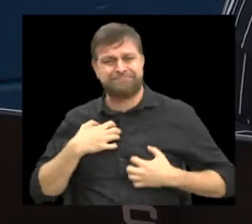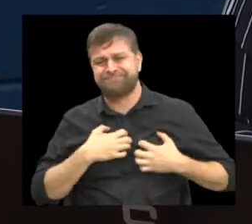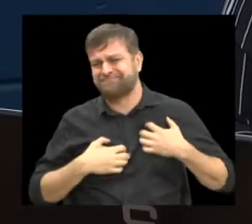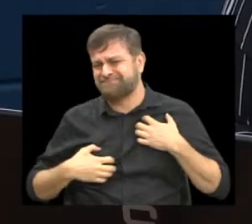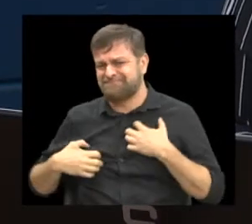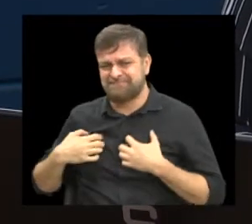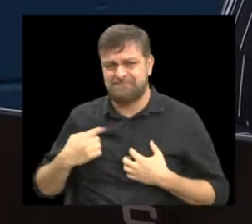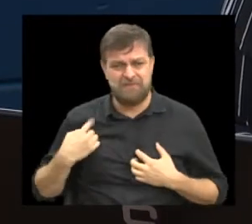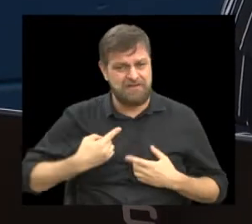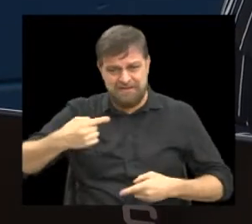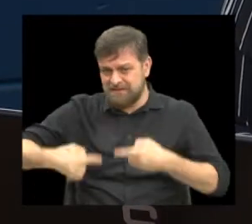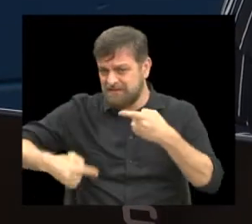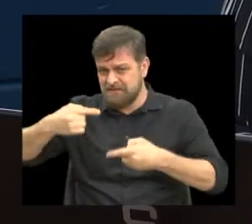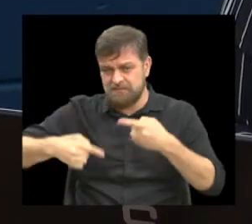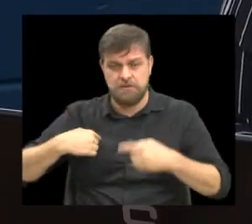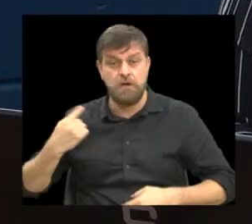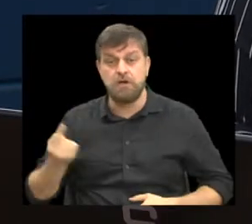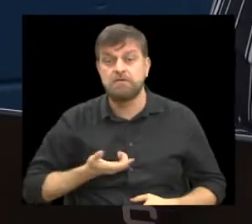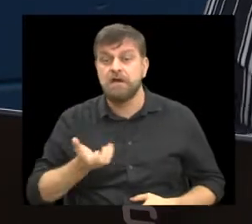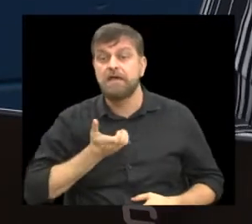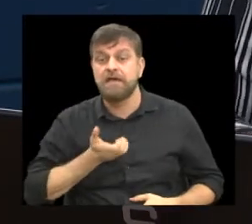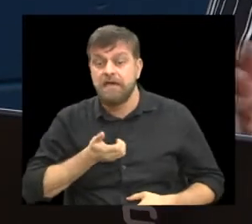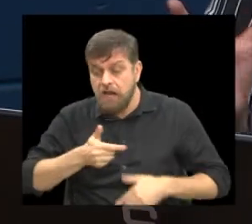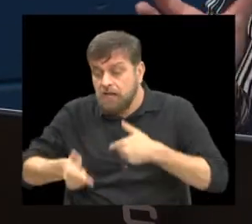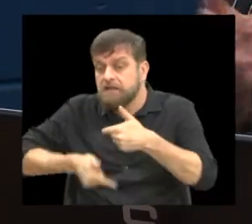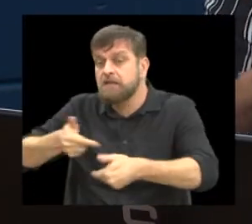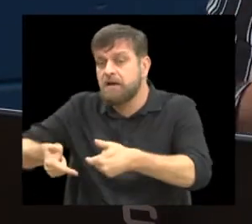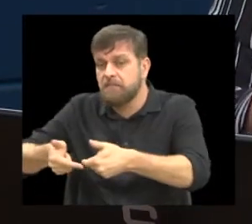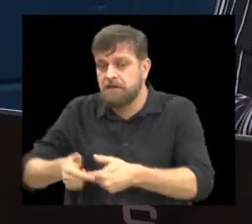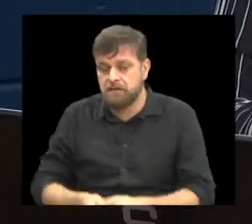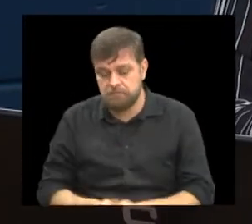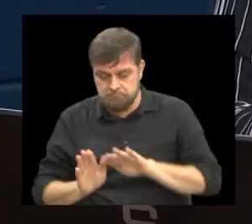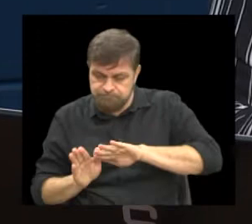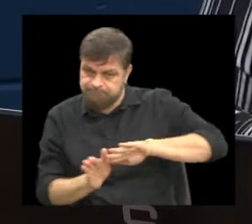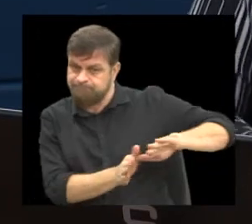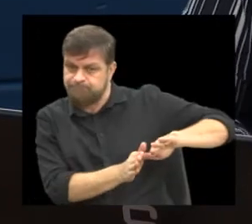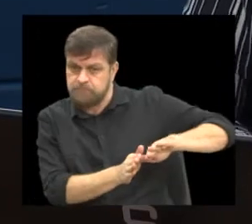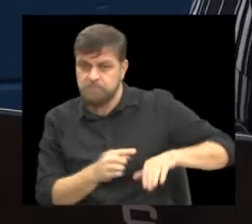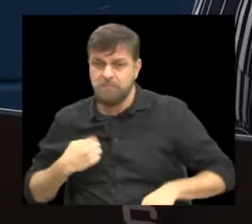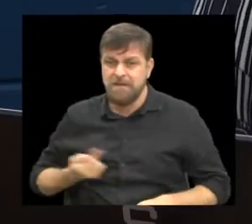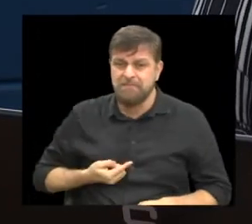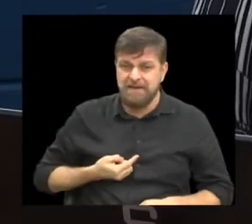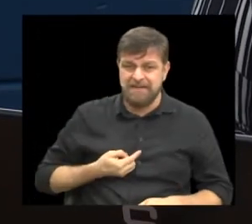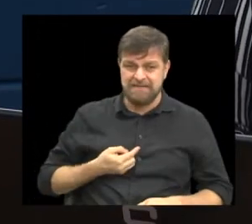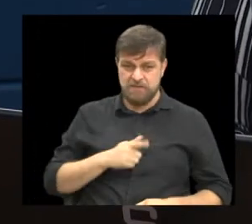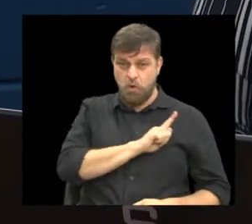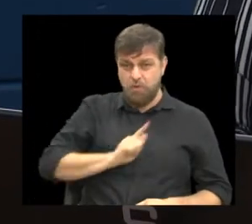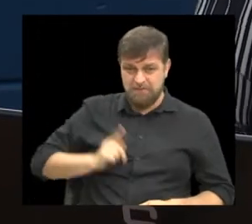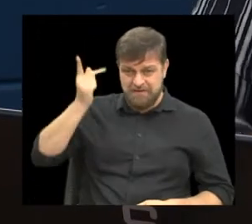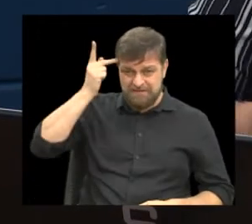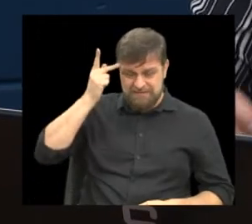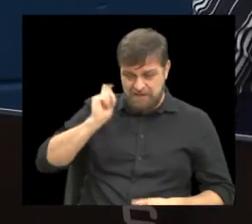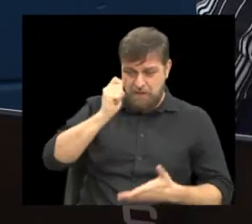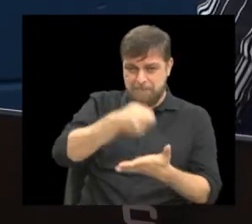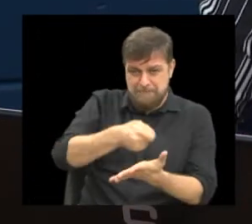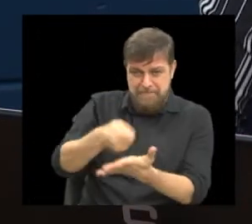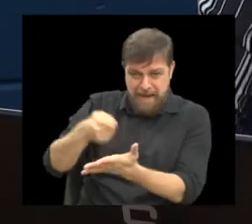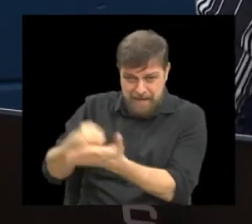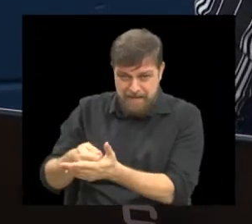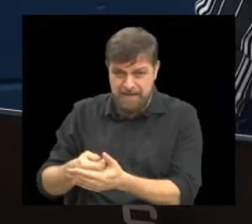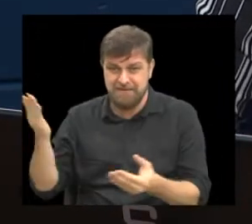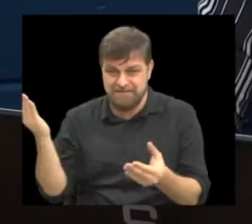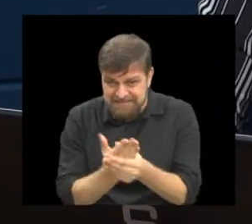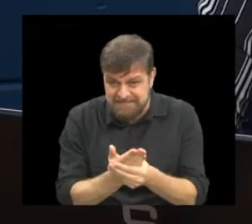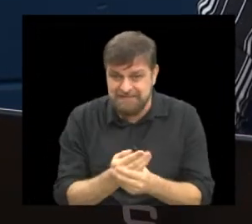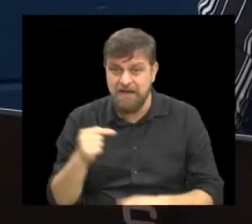nem para discutir, a gente está muito mais para trabalhar. Mas esse custeio, essa ação civil faz com que